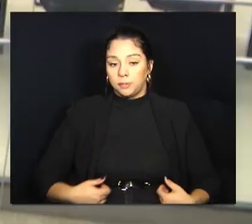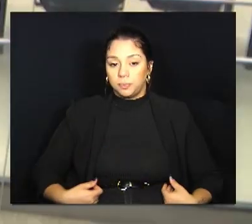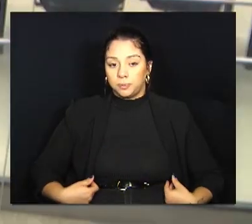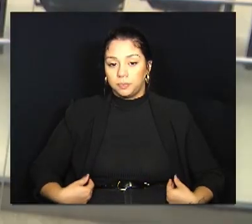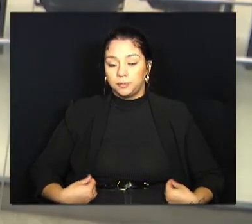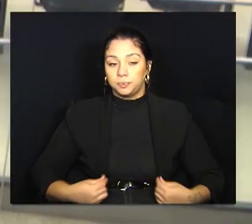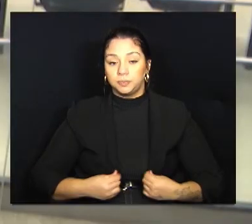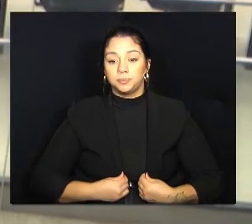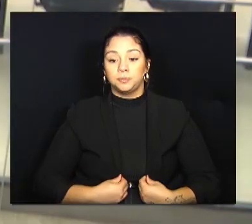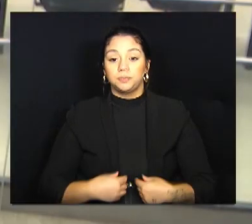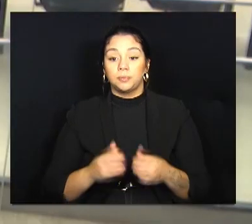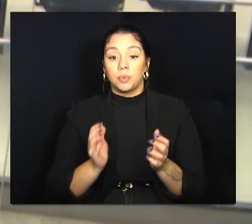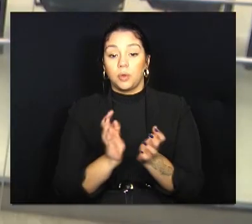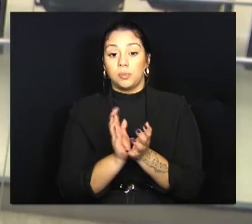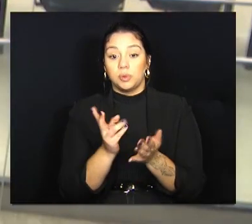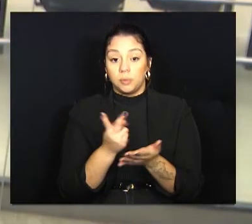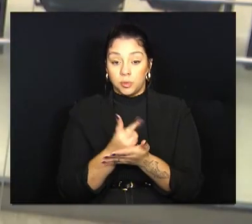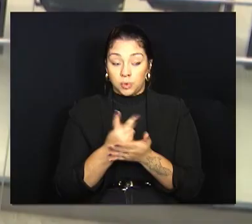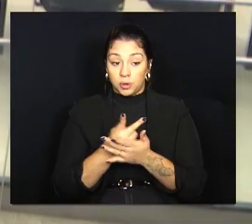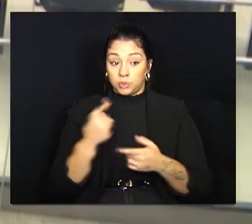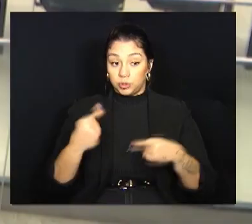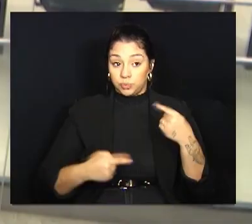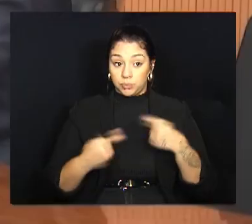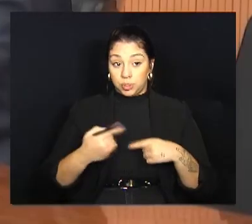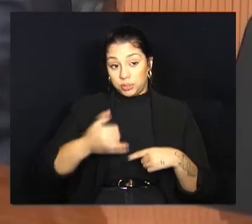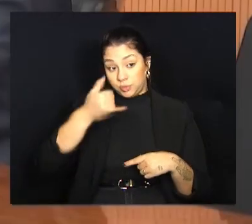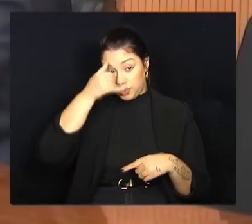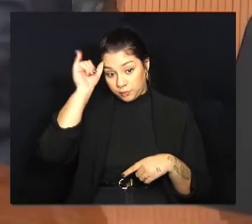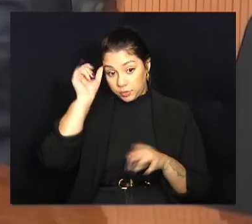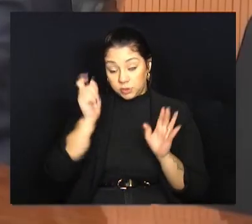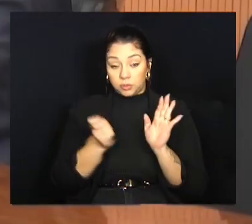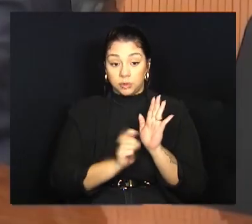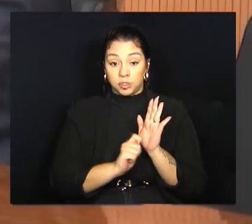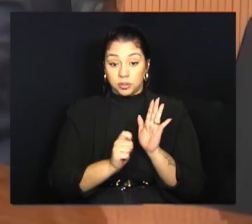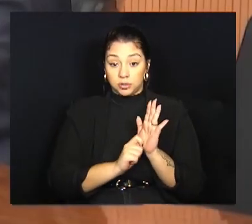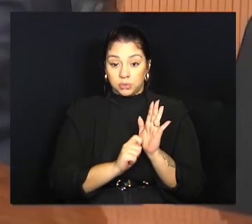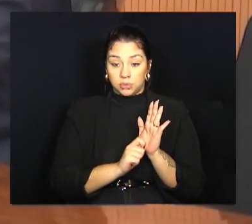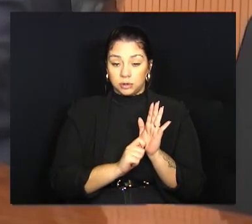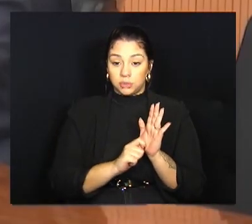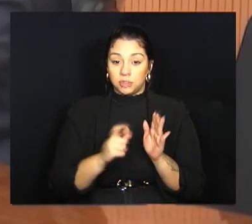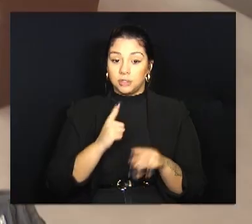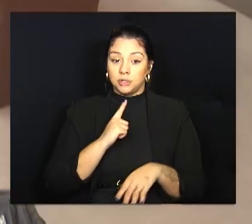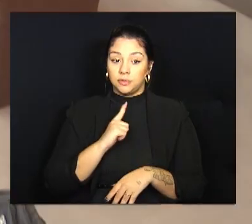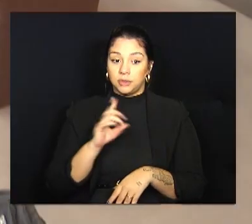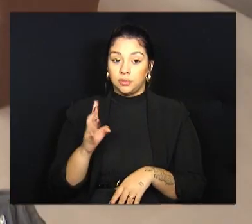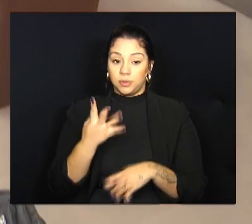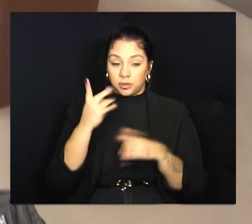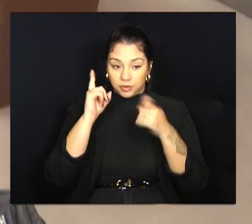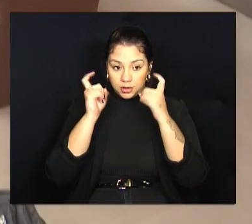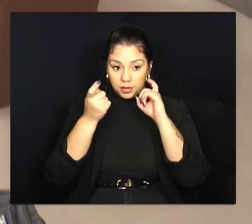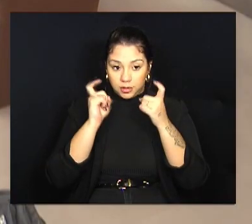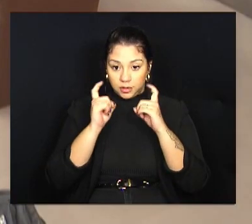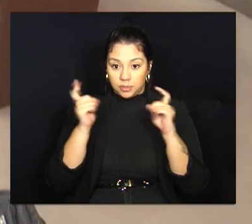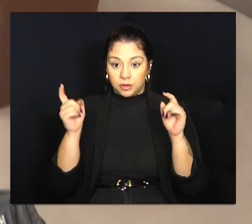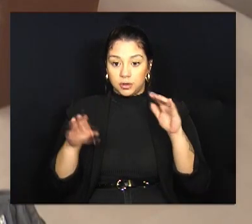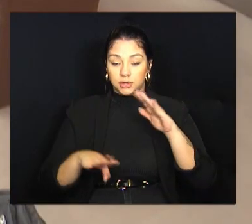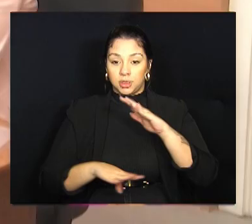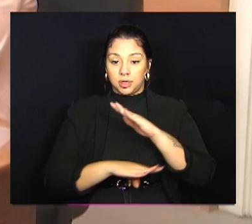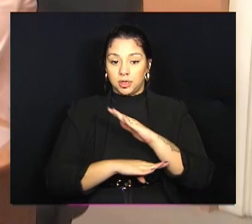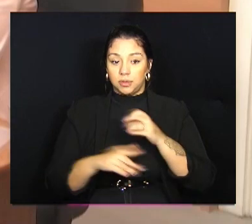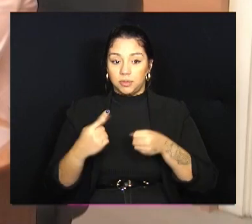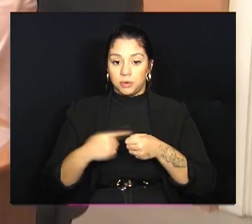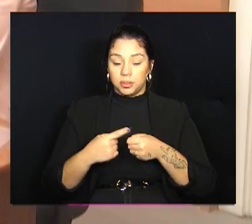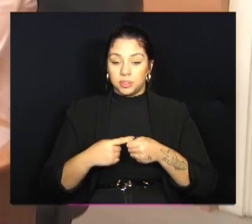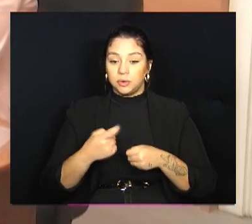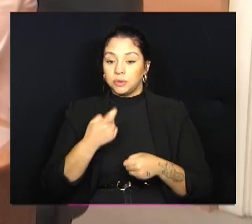A Comissão Permanente de Políticas de Prevenção às Drogas realizou 4 reuniões na Câmara Municipal de Campinas, sob